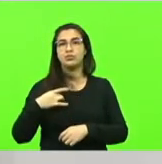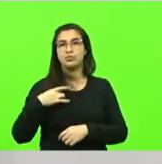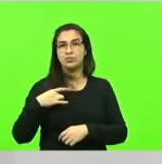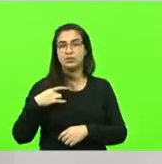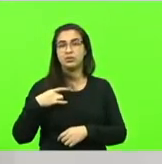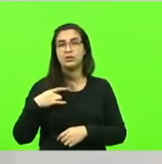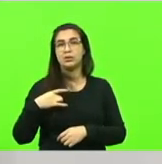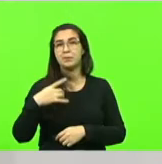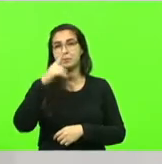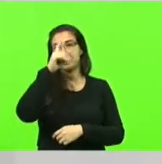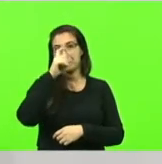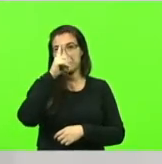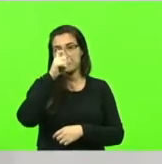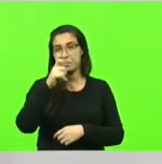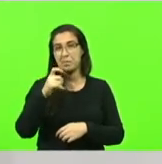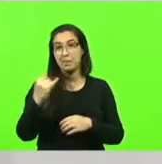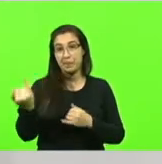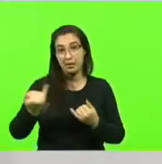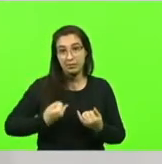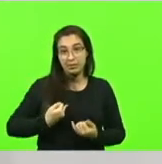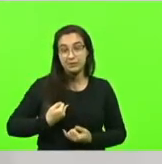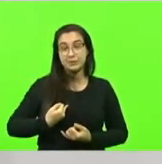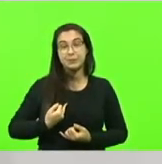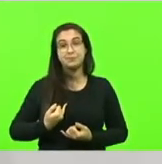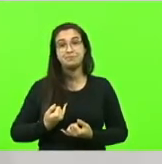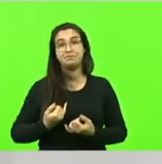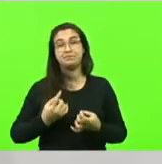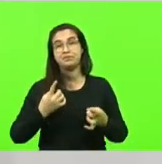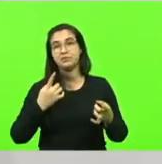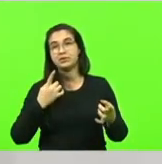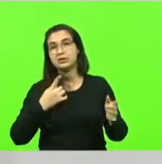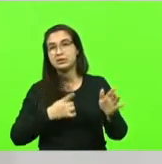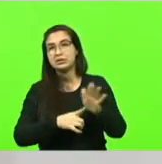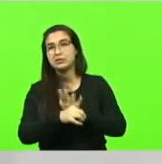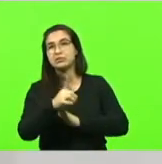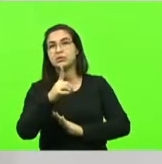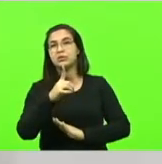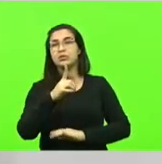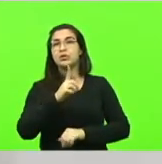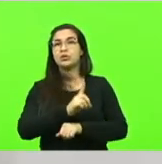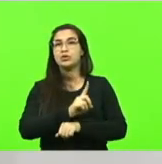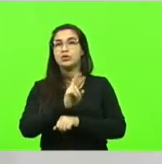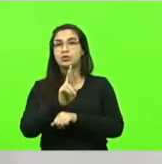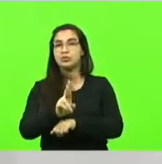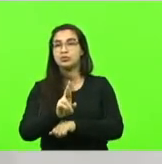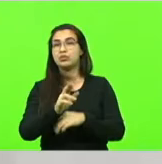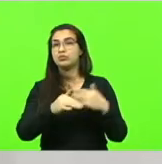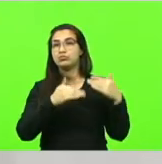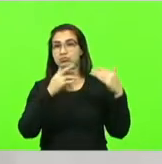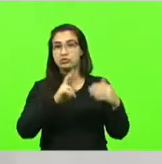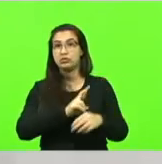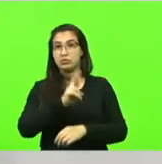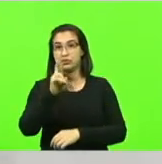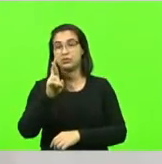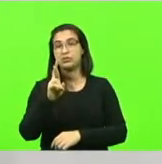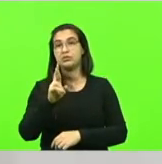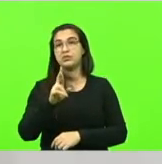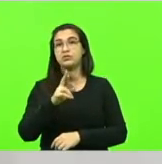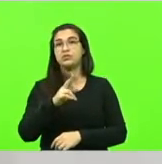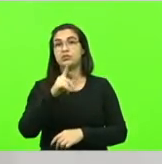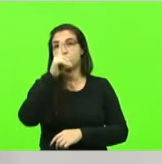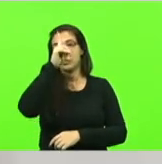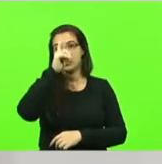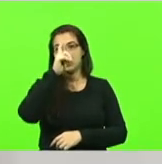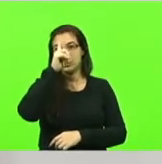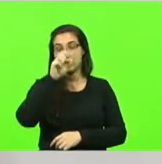situação, entramos em contato com um dos diretores do hospital, salvo juízo, se não depositar